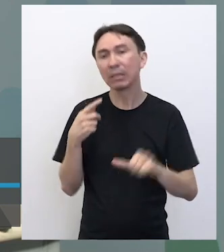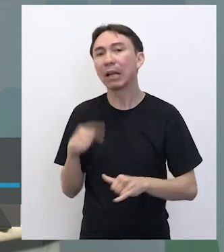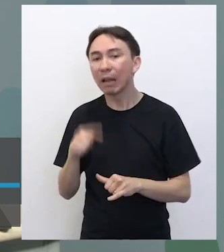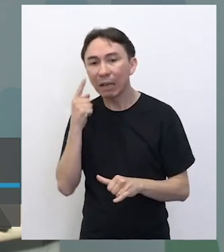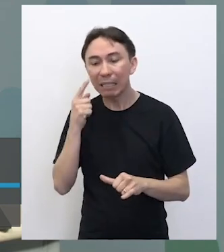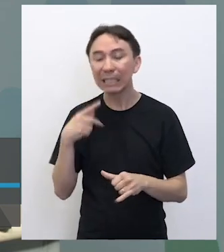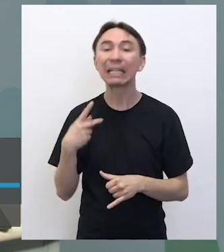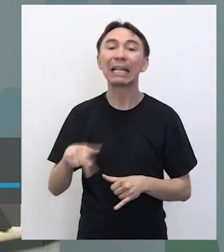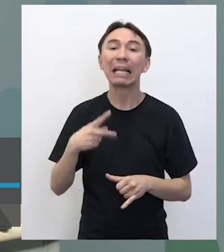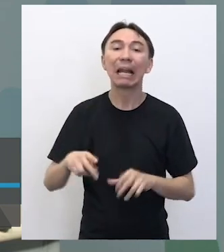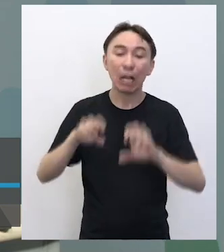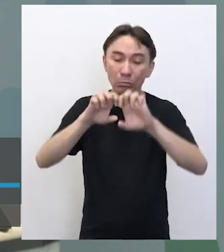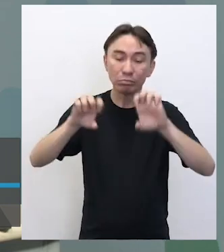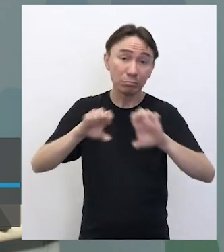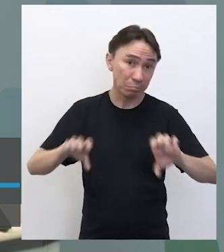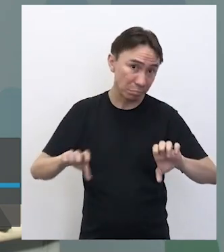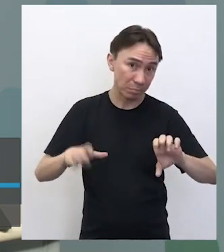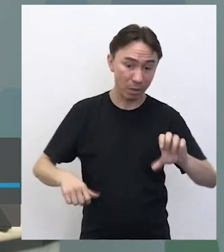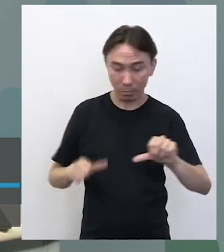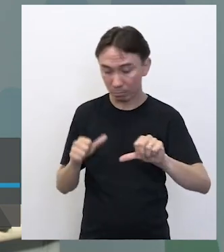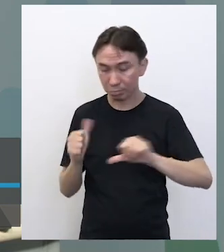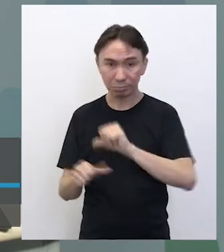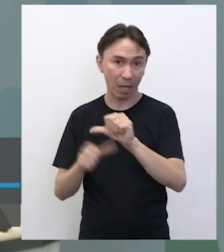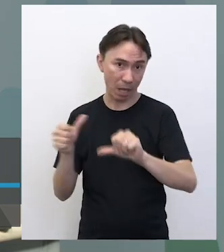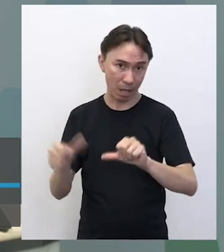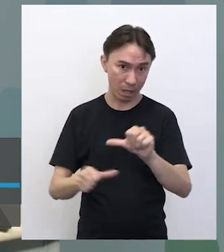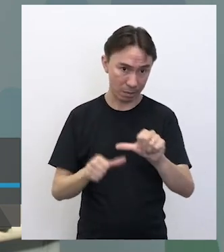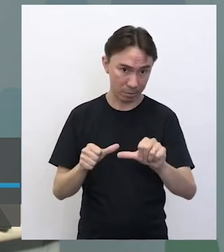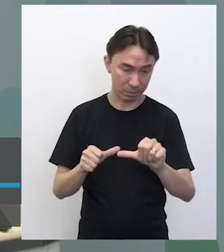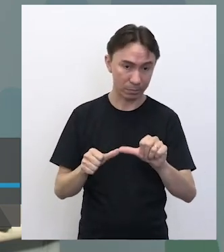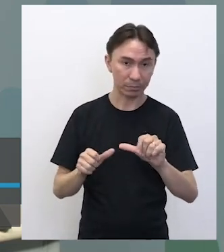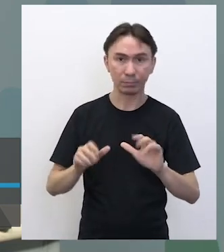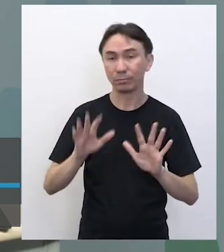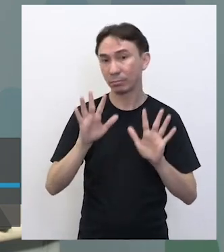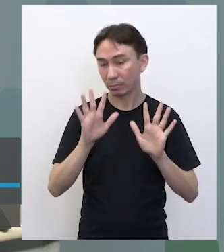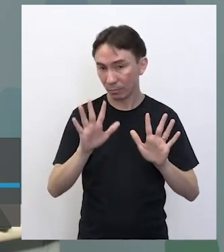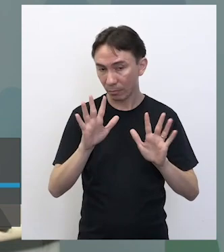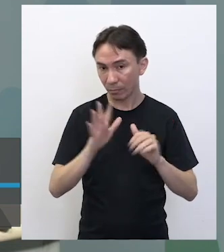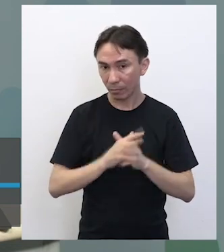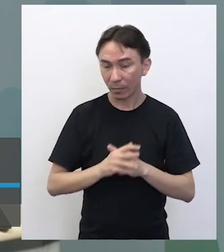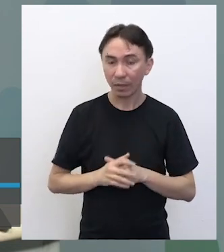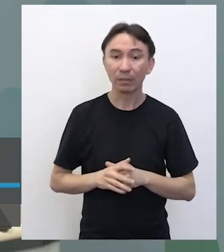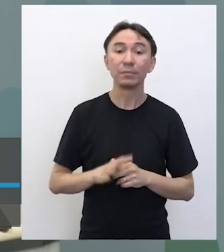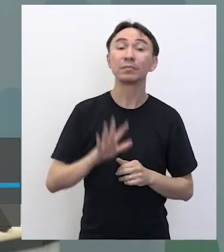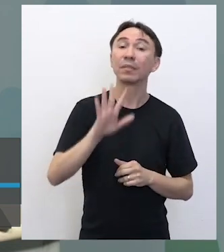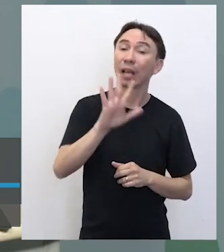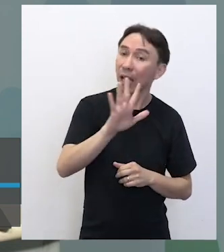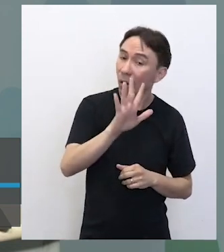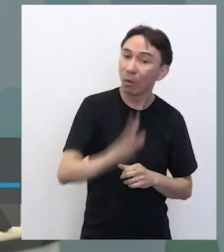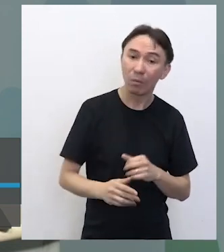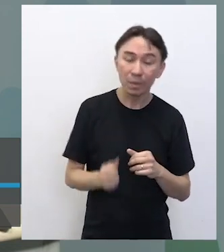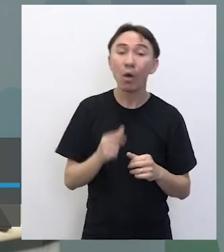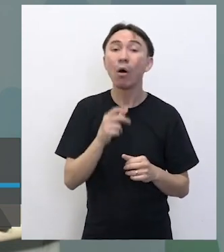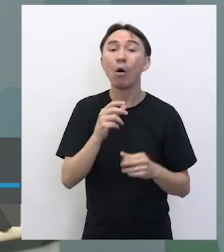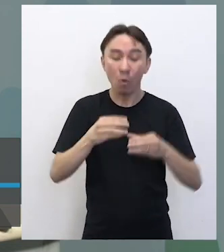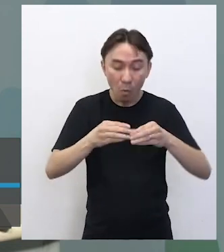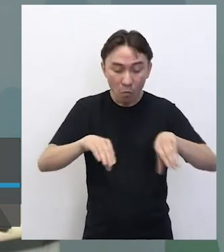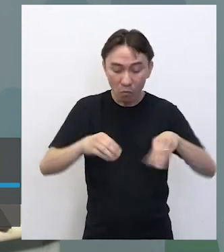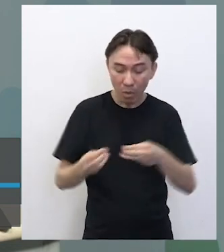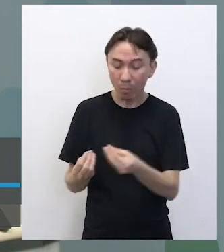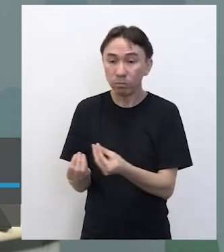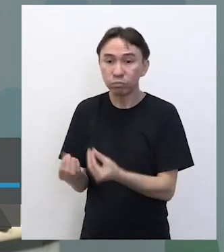própria se altere quimicamente, né? Bom, o fato de que eu cozinhei um ovo e,